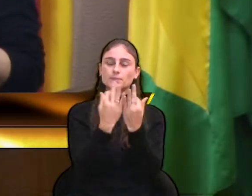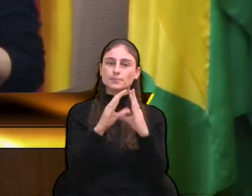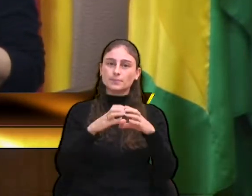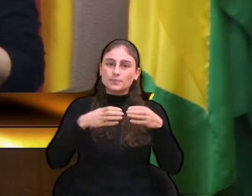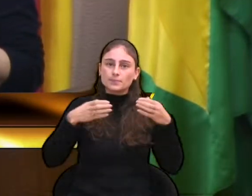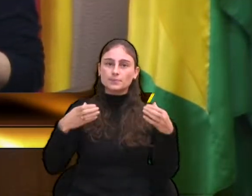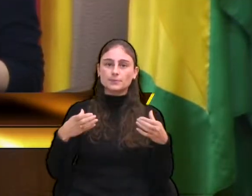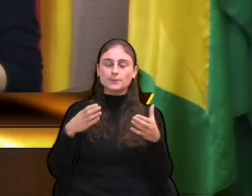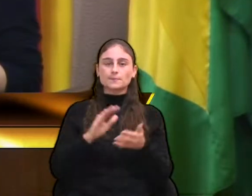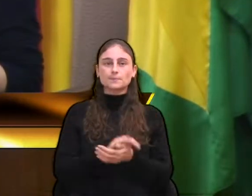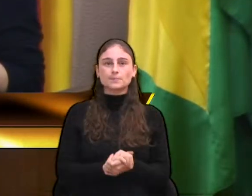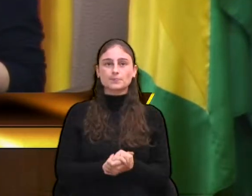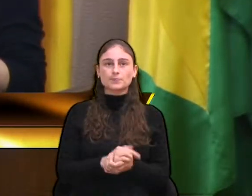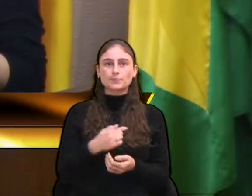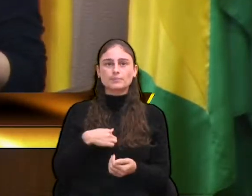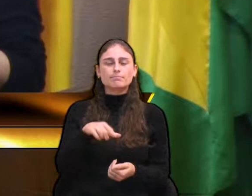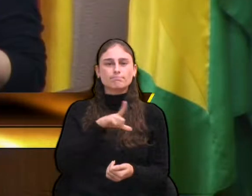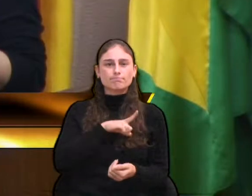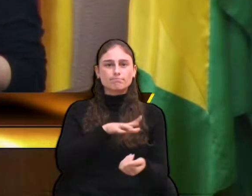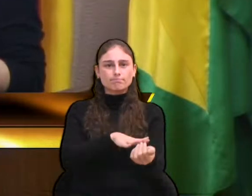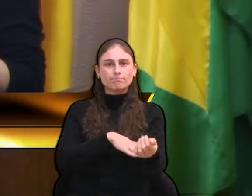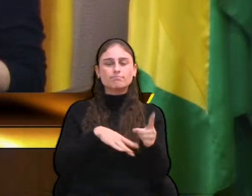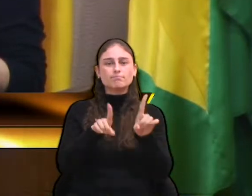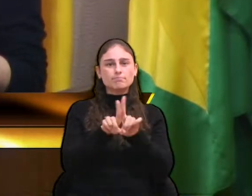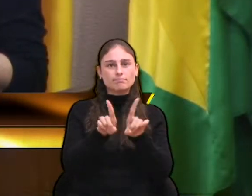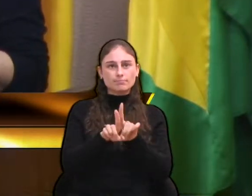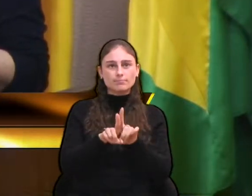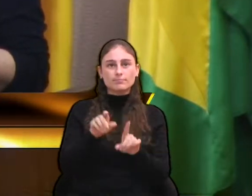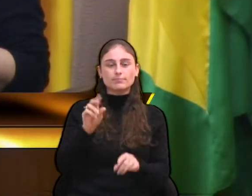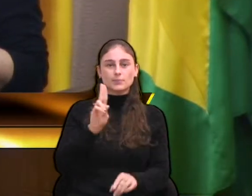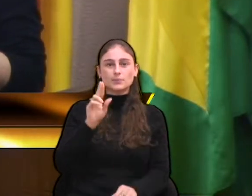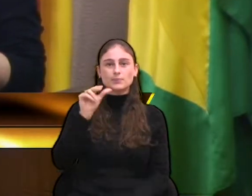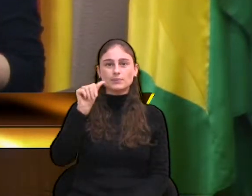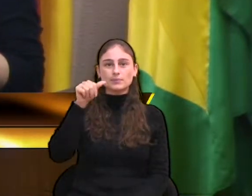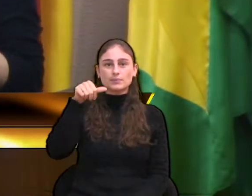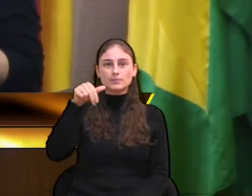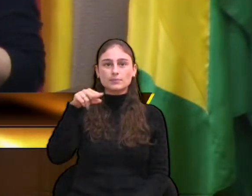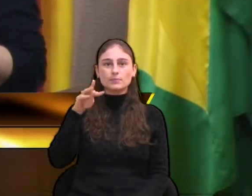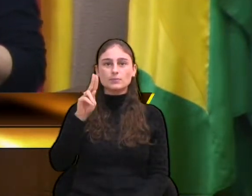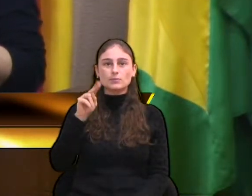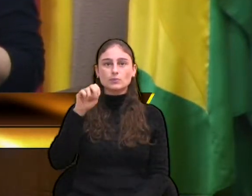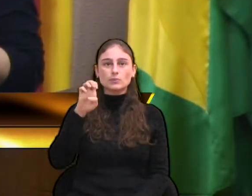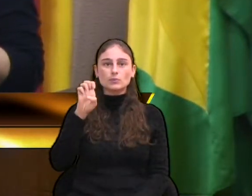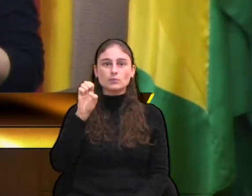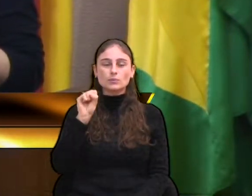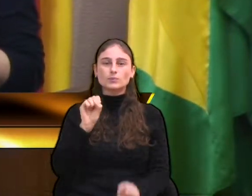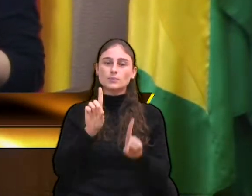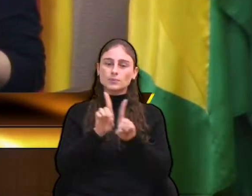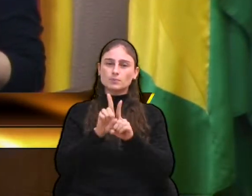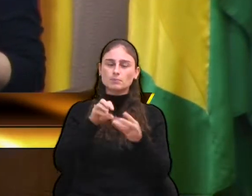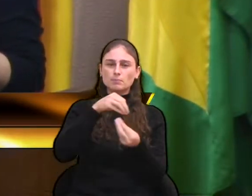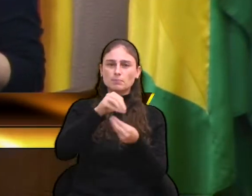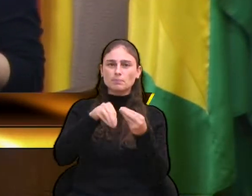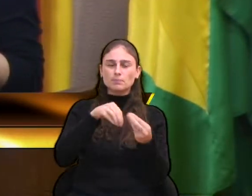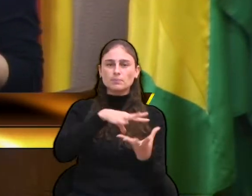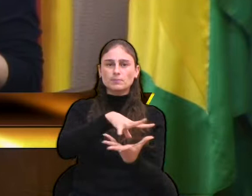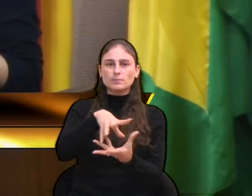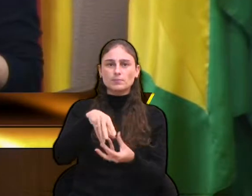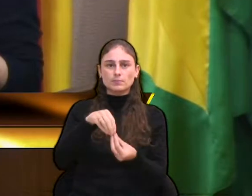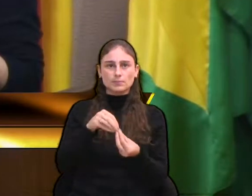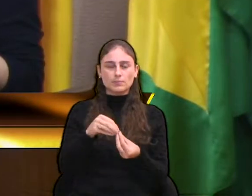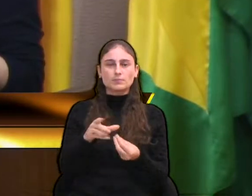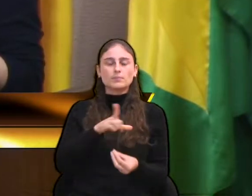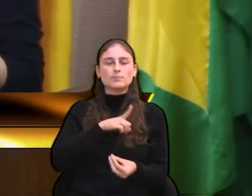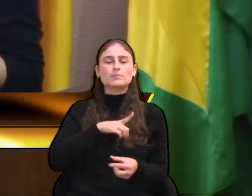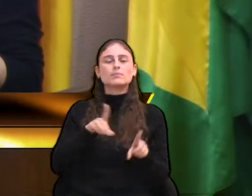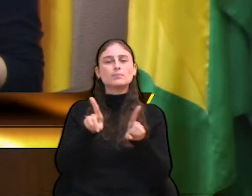crescer. Eu carrego nas veias, porque sou Antunes, também a miscigenação desta terra, que